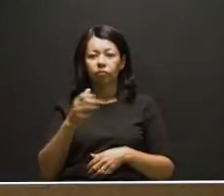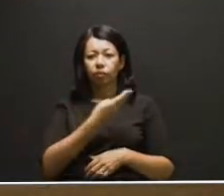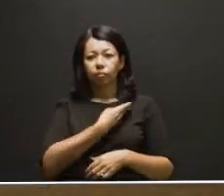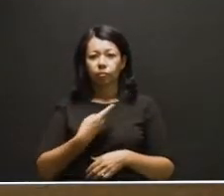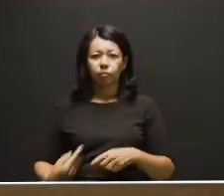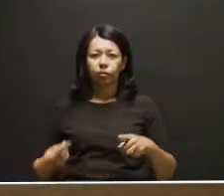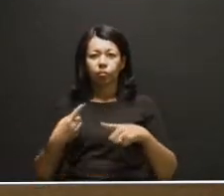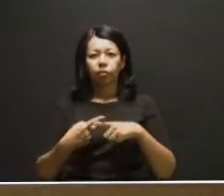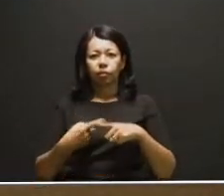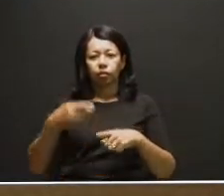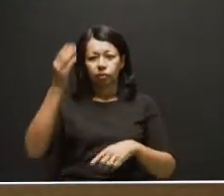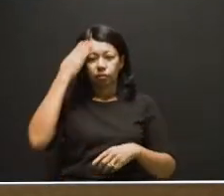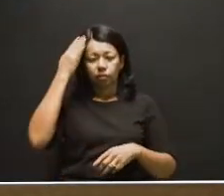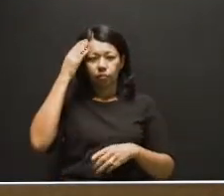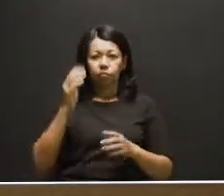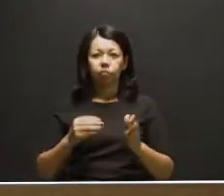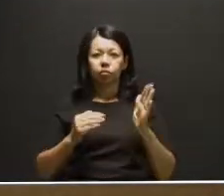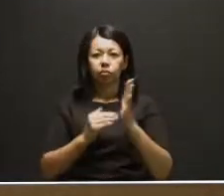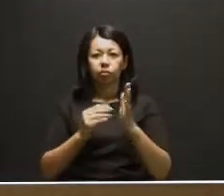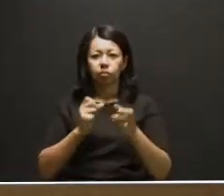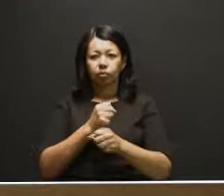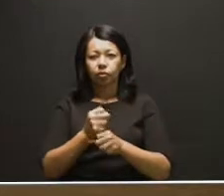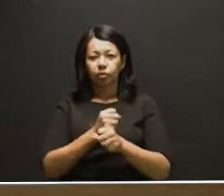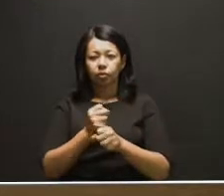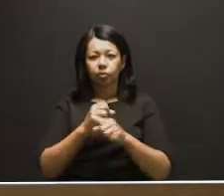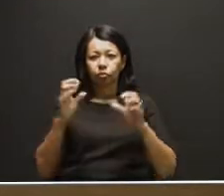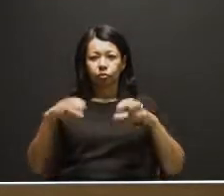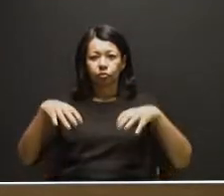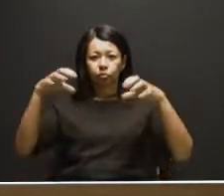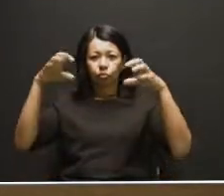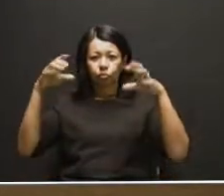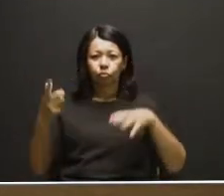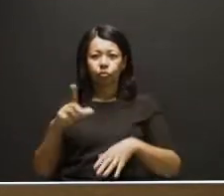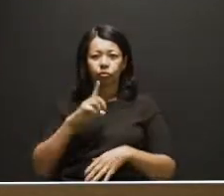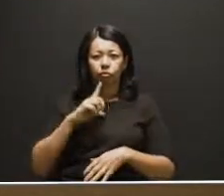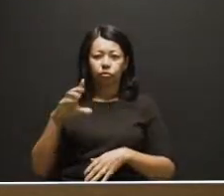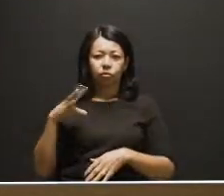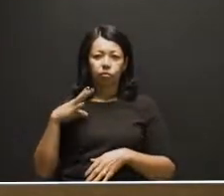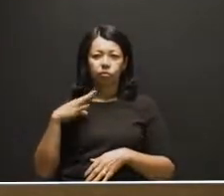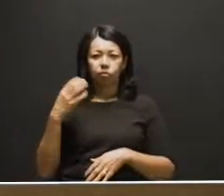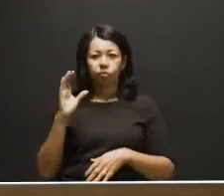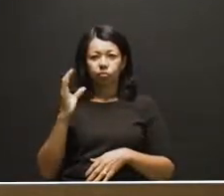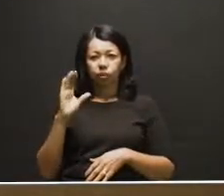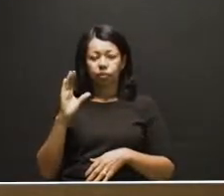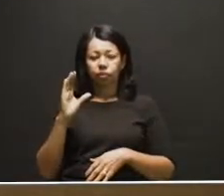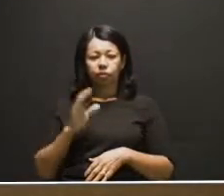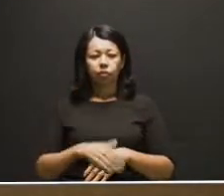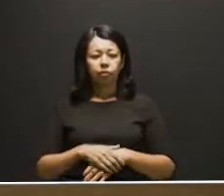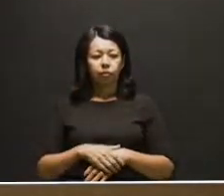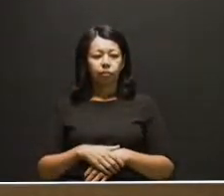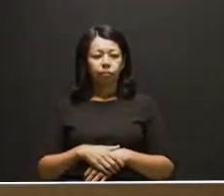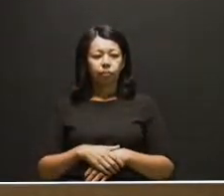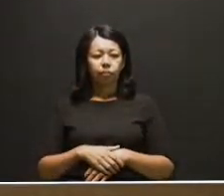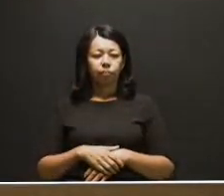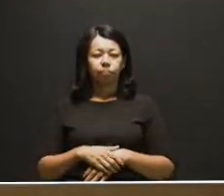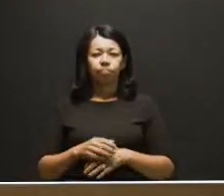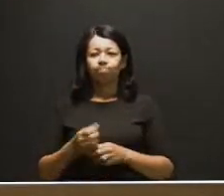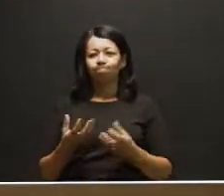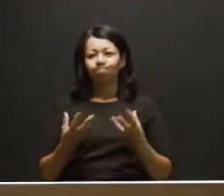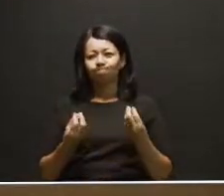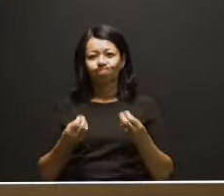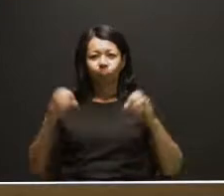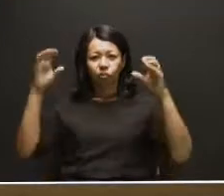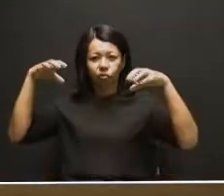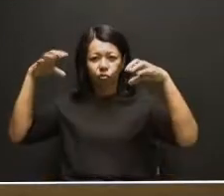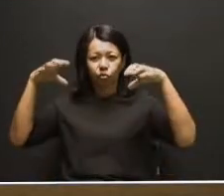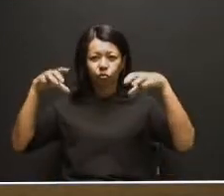porque nós sabemos que nos últimos anos com as enchentes regulares que cubatão tem sofrido pelo grande volume de chuva que a